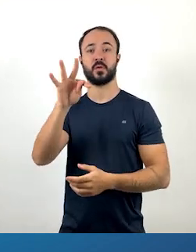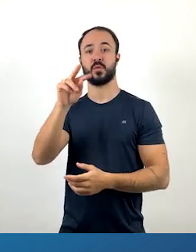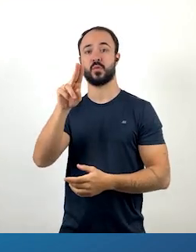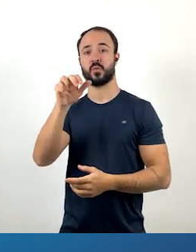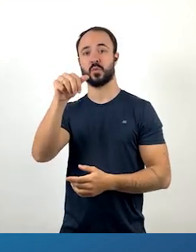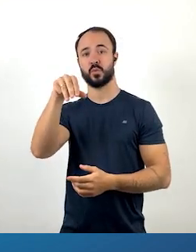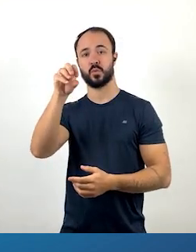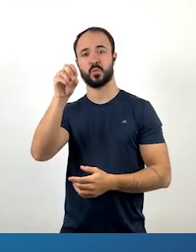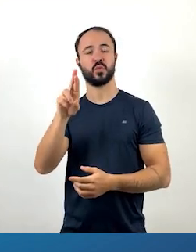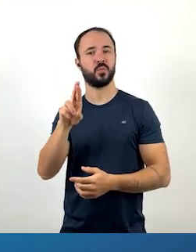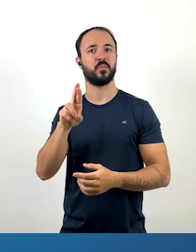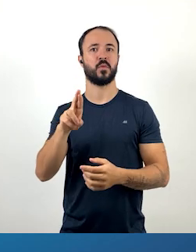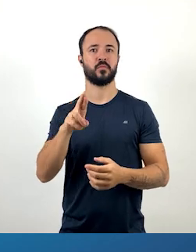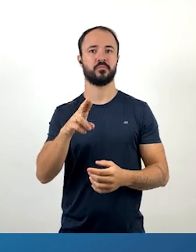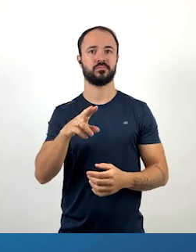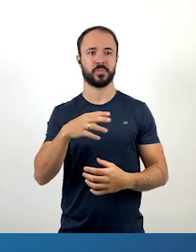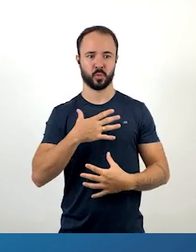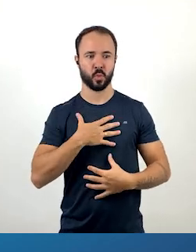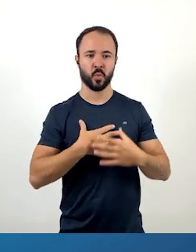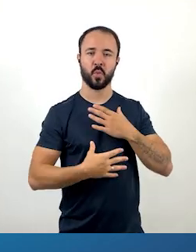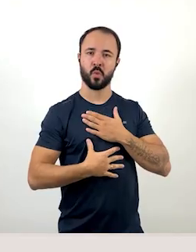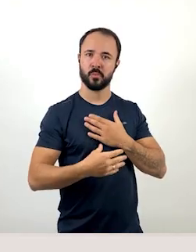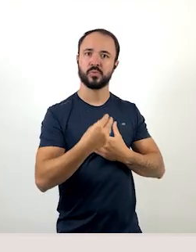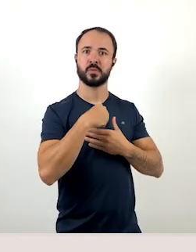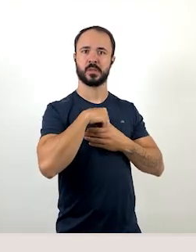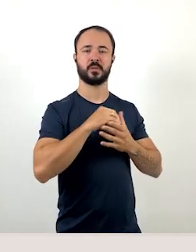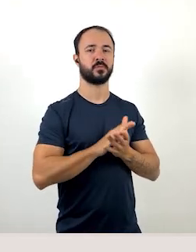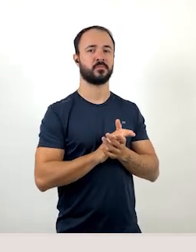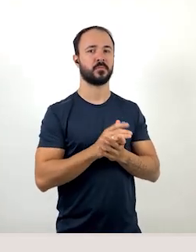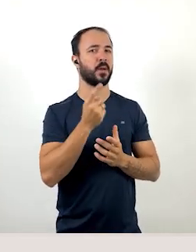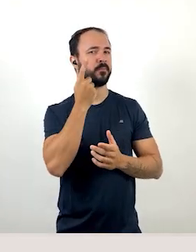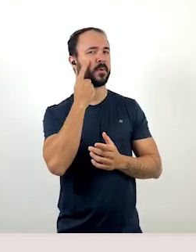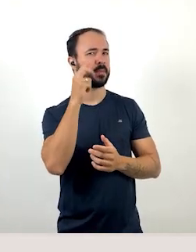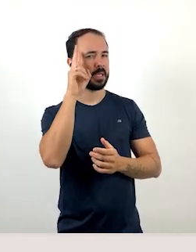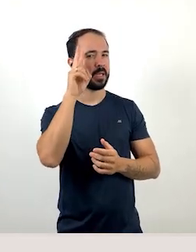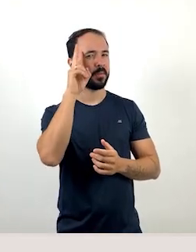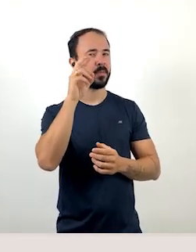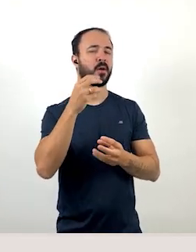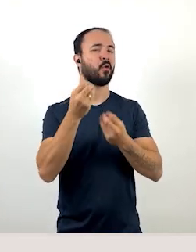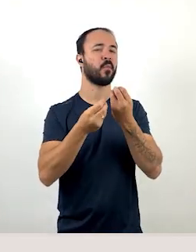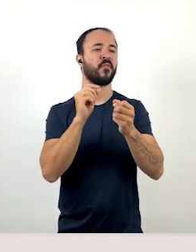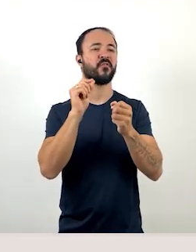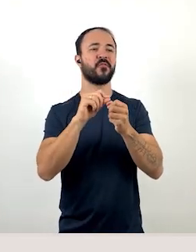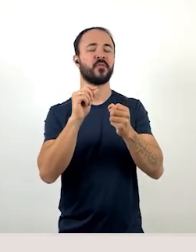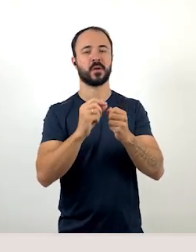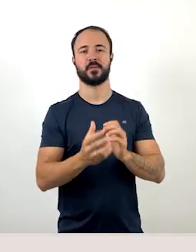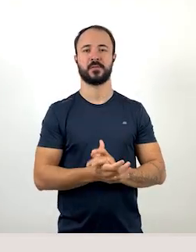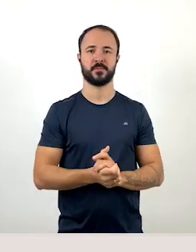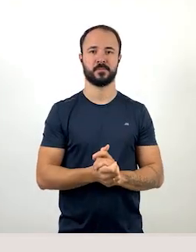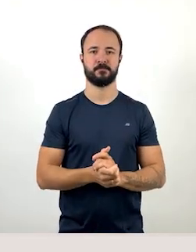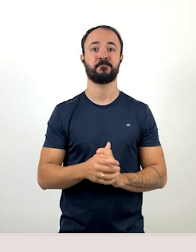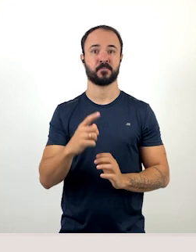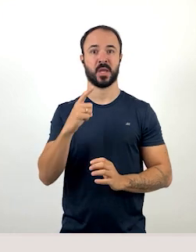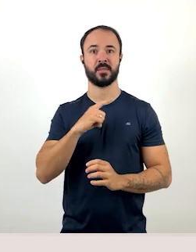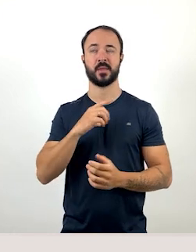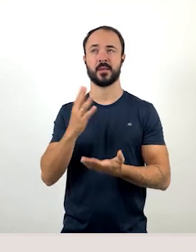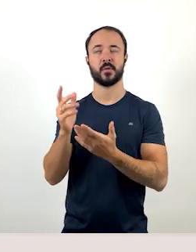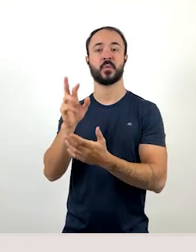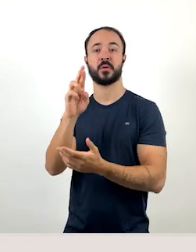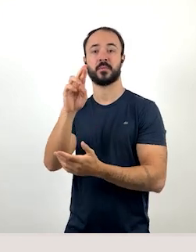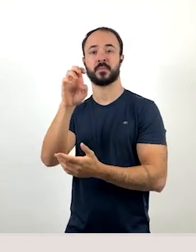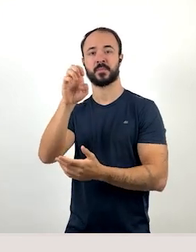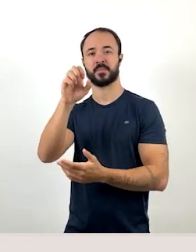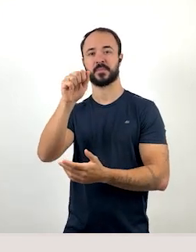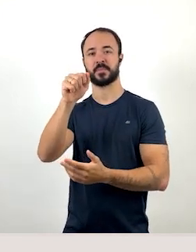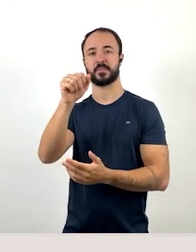doenças relacionadas a esse problema. Vamos relembrar como se faz a energia nuclear? Aqui nós temos um reator